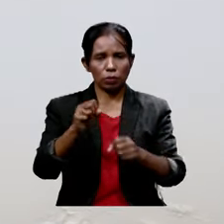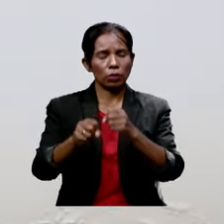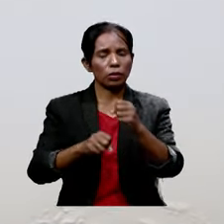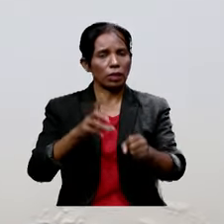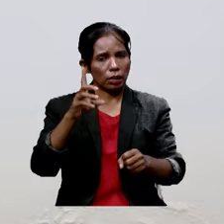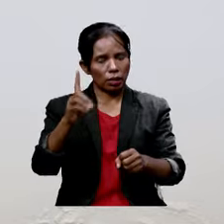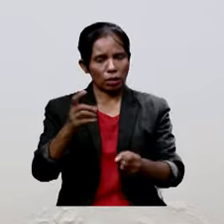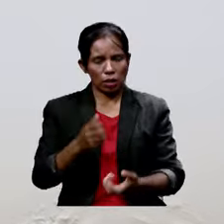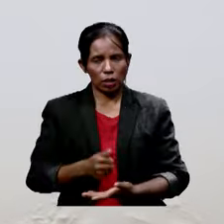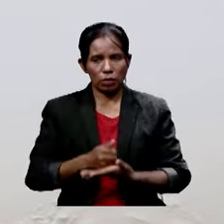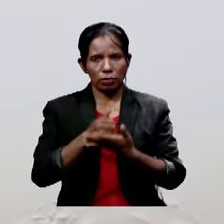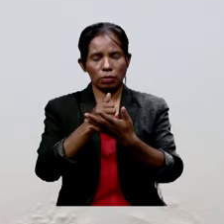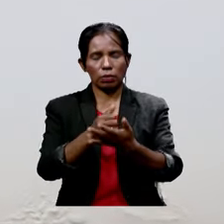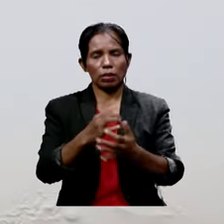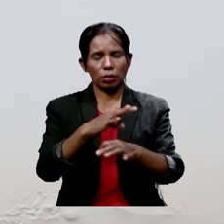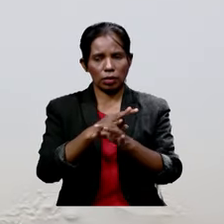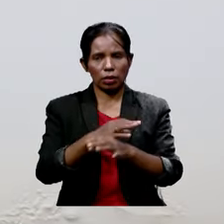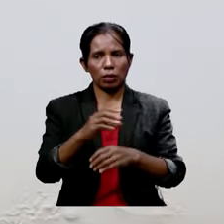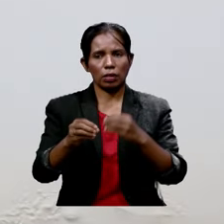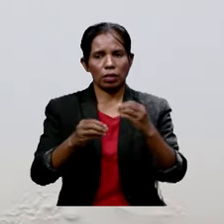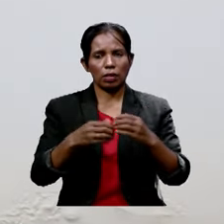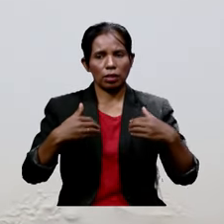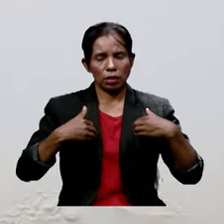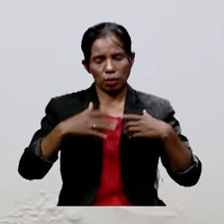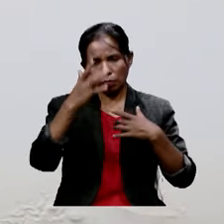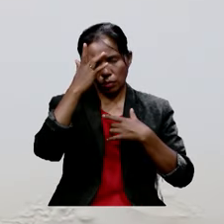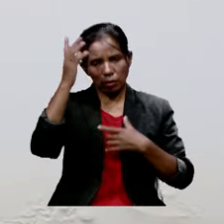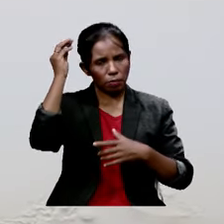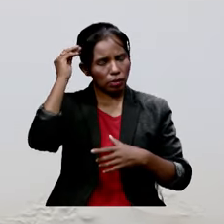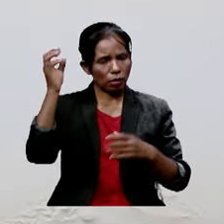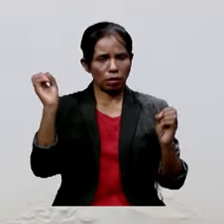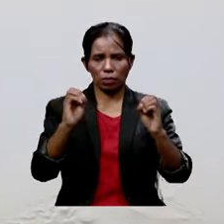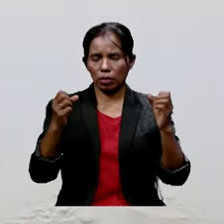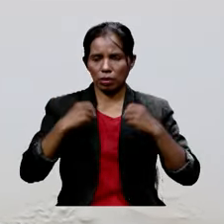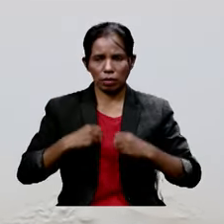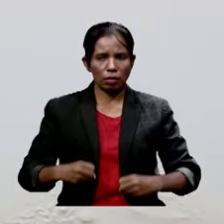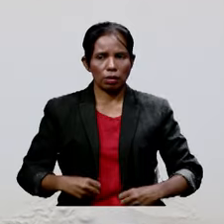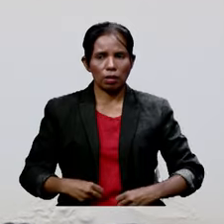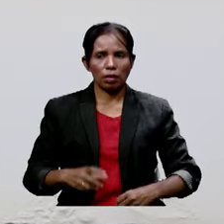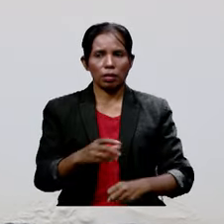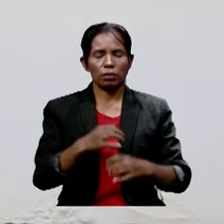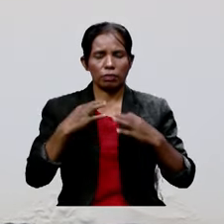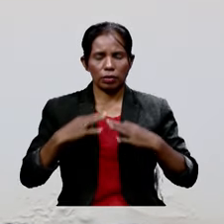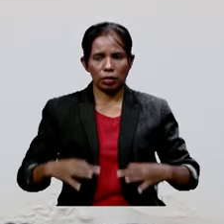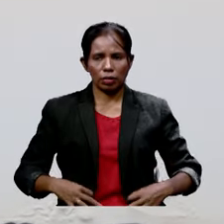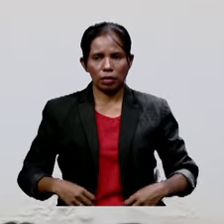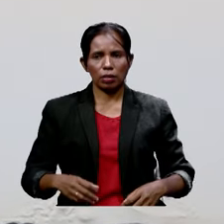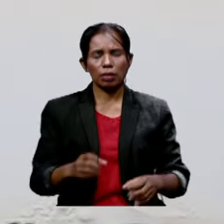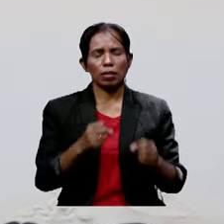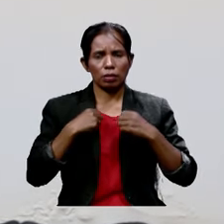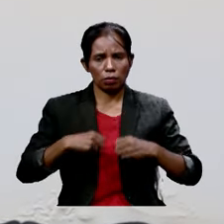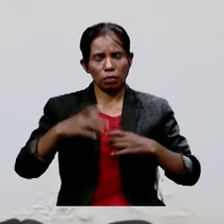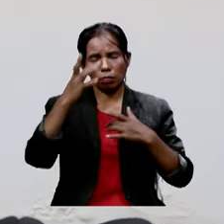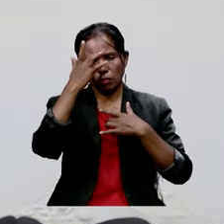nemos tulung atu bele recupera. Ne questão nene ia mental, las questão ia saúde. Laos saúde be física, mas bene saúde mental.